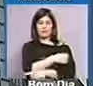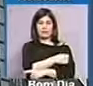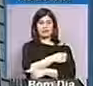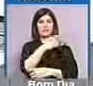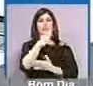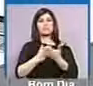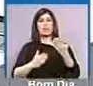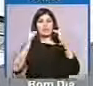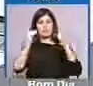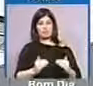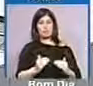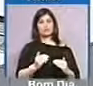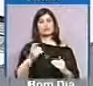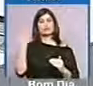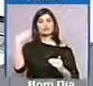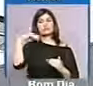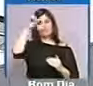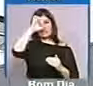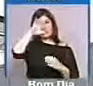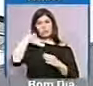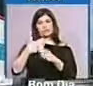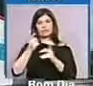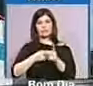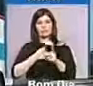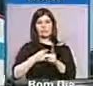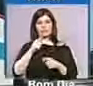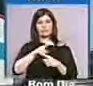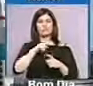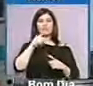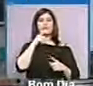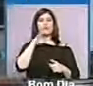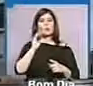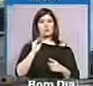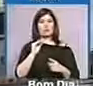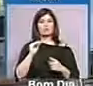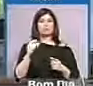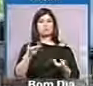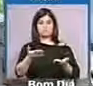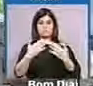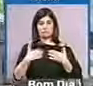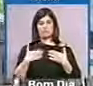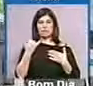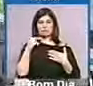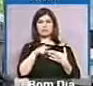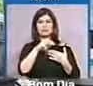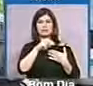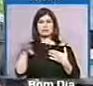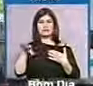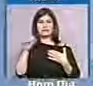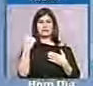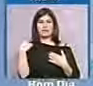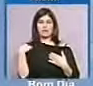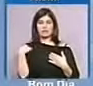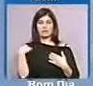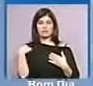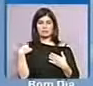de metade do que aconteceu entre janeiro e março. Neste primeiro semestre, a banca recebeu cerca de 2.300 casas. Havia